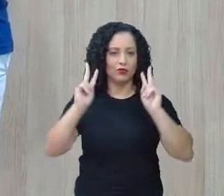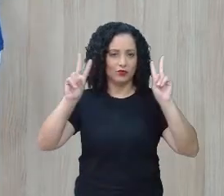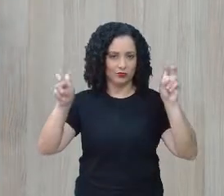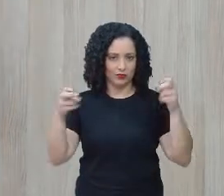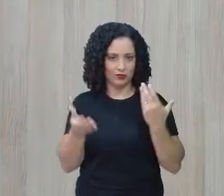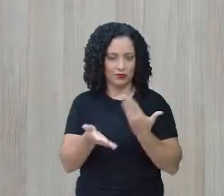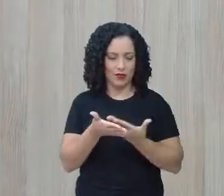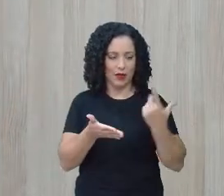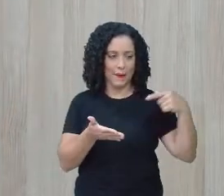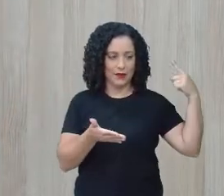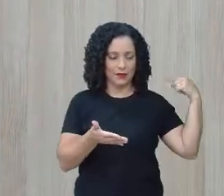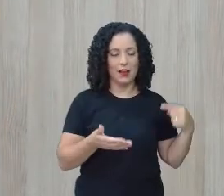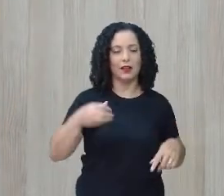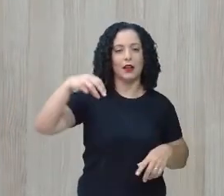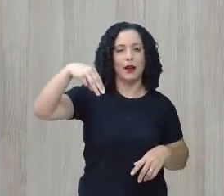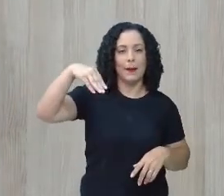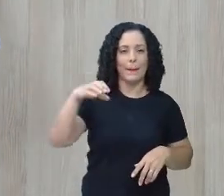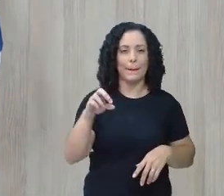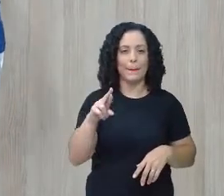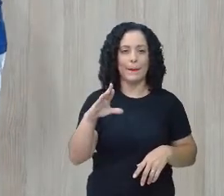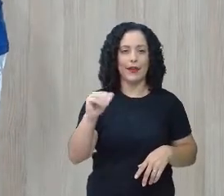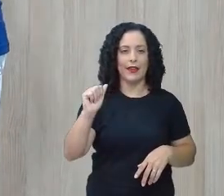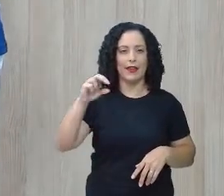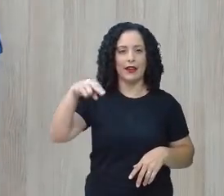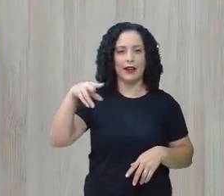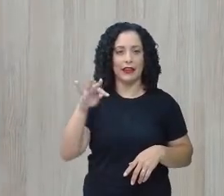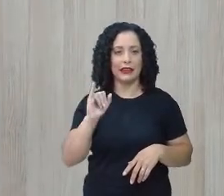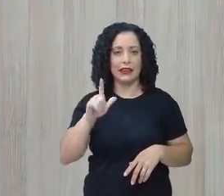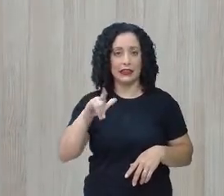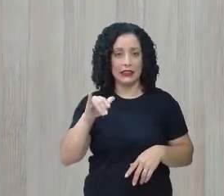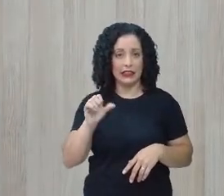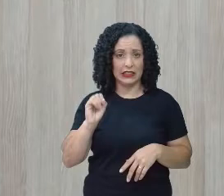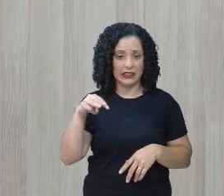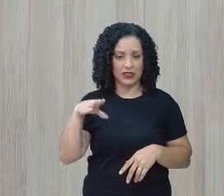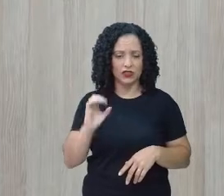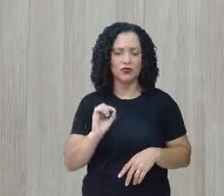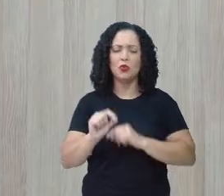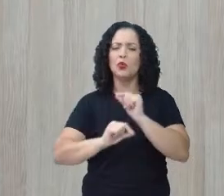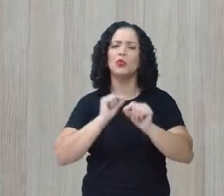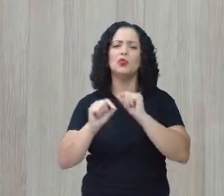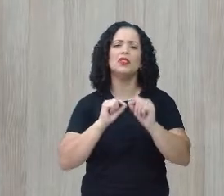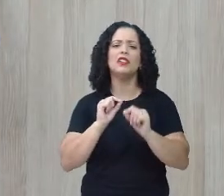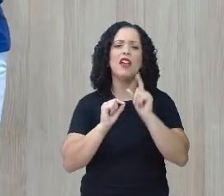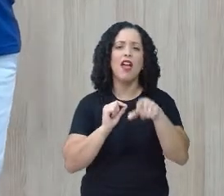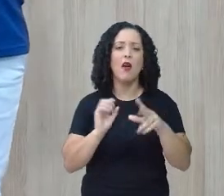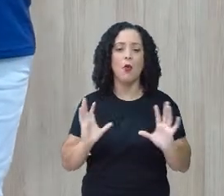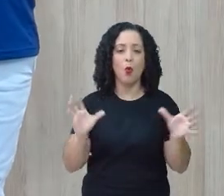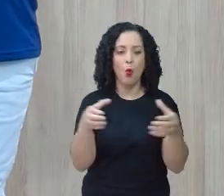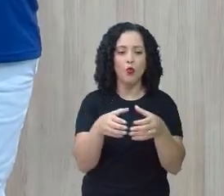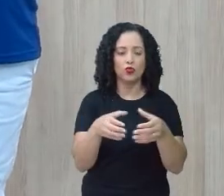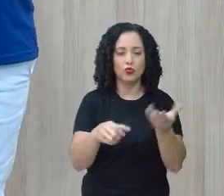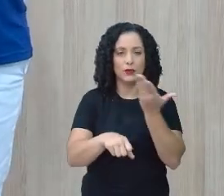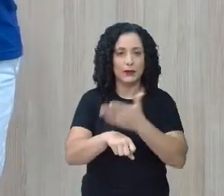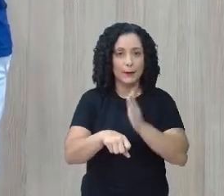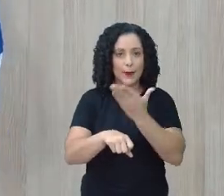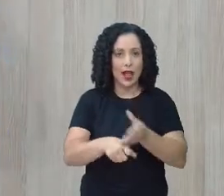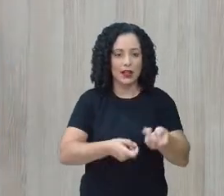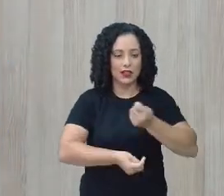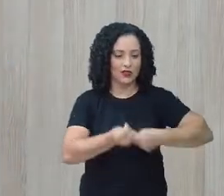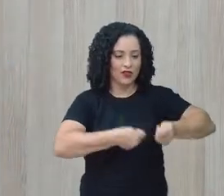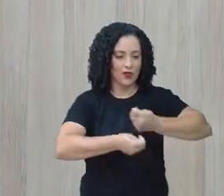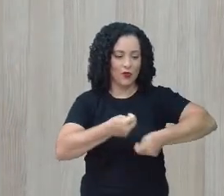que o mercantilismo ele era um conjunto de práticas econômicas que foram empreendidas